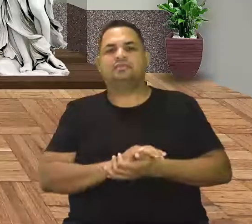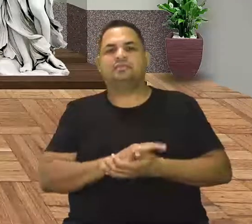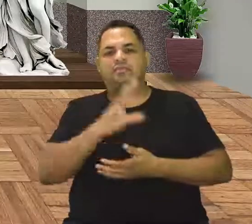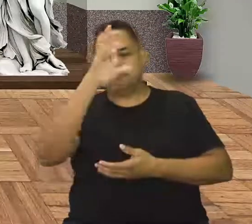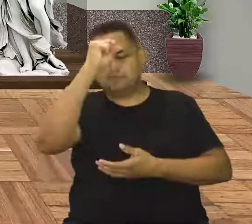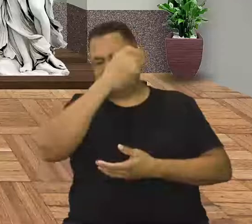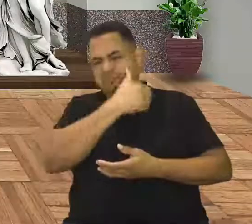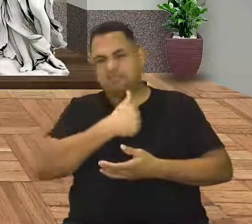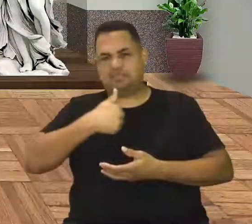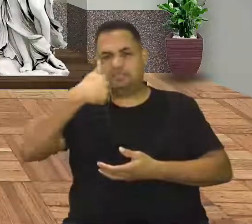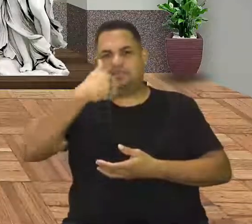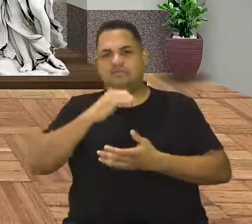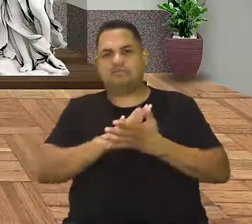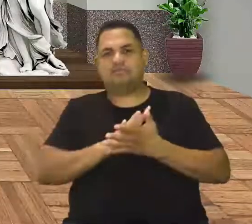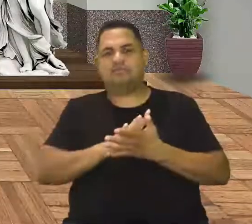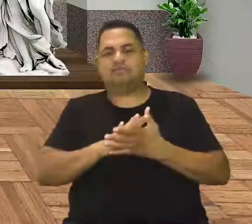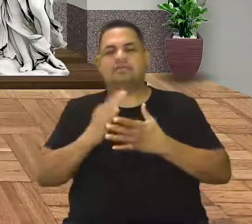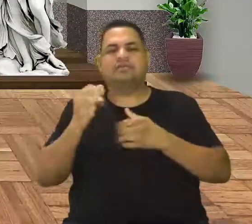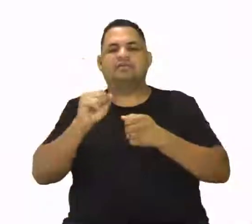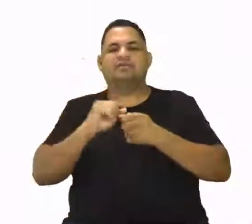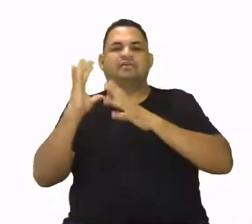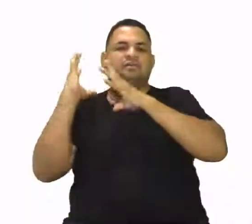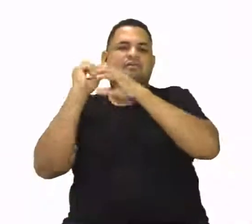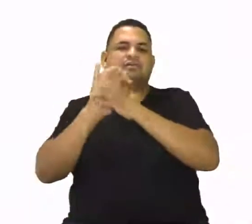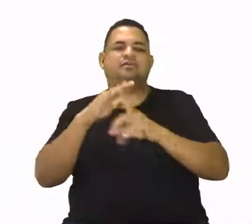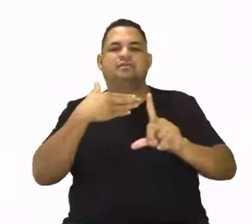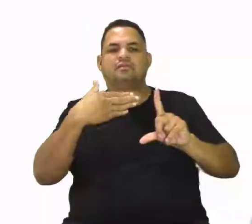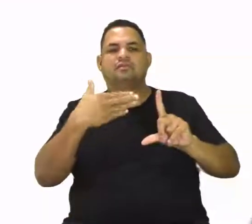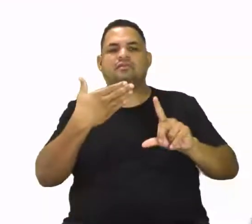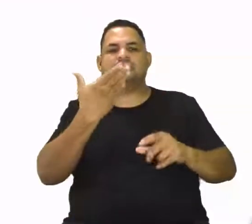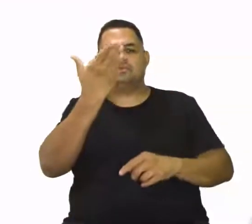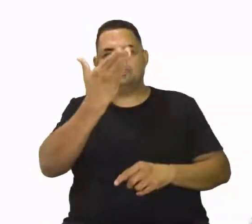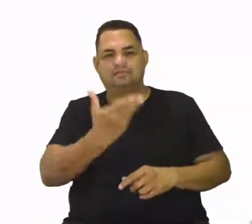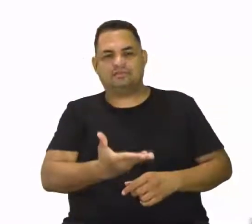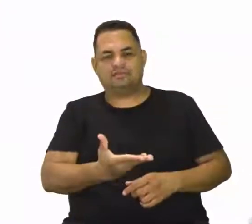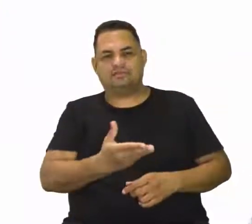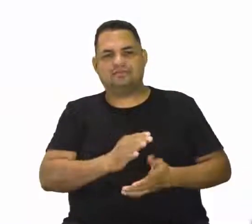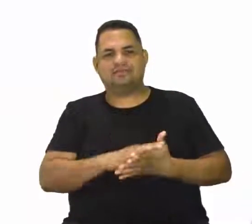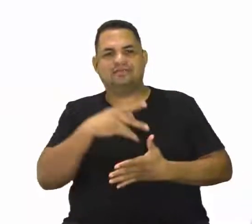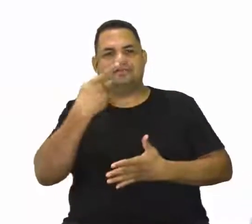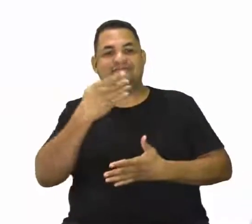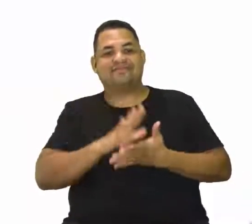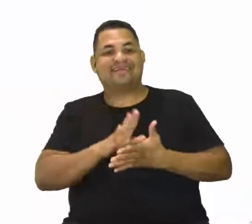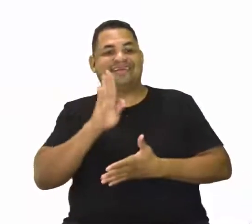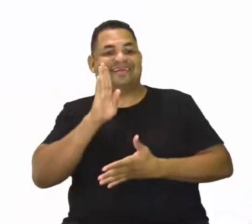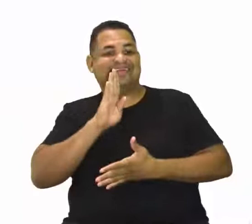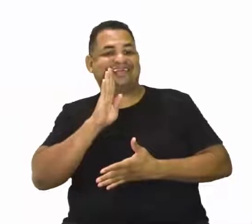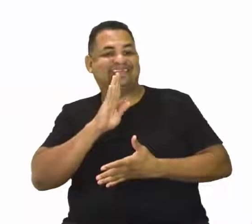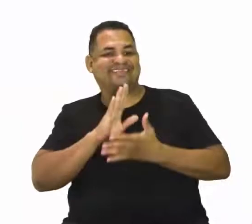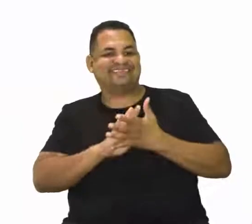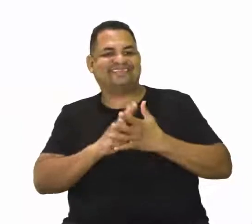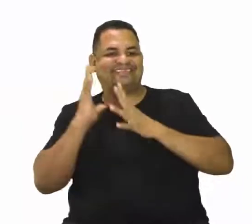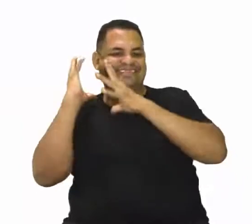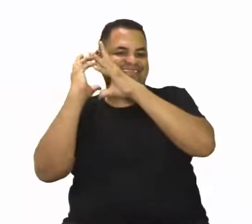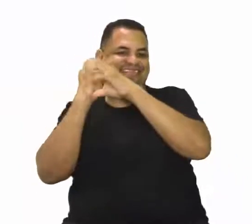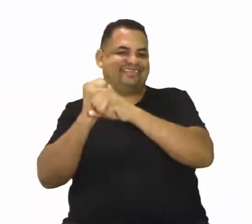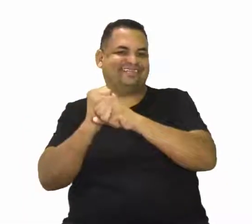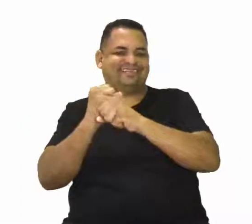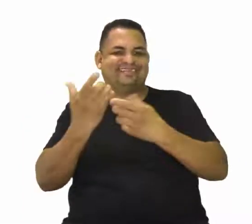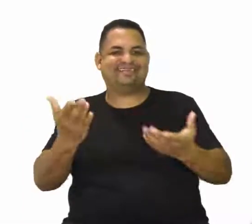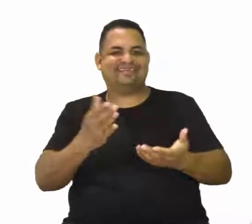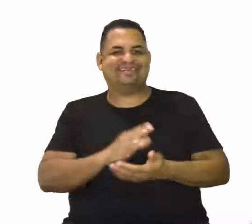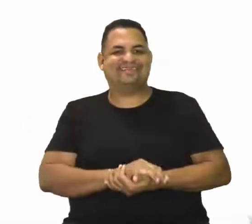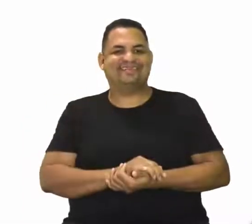fixar mais altamente vamos para a revisão joga no quadro Olha o mascote já tá falando Oba revisão